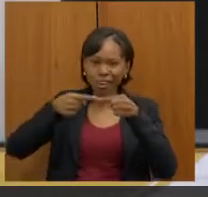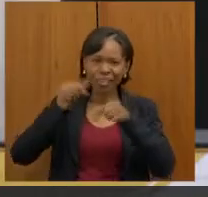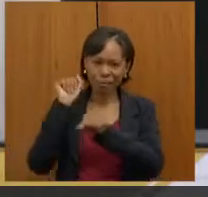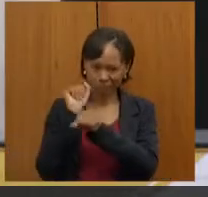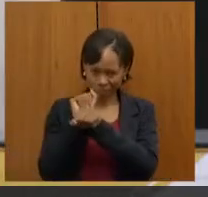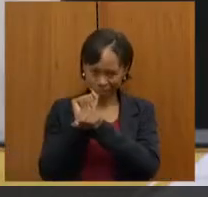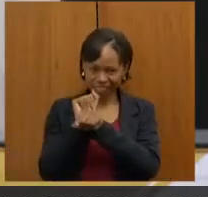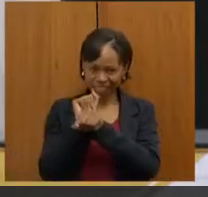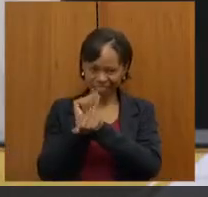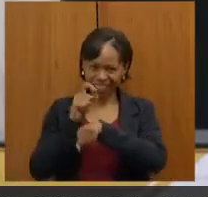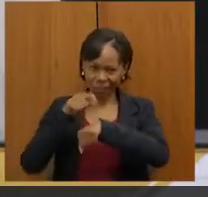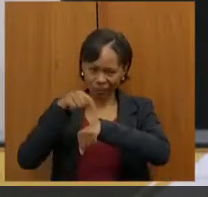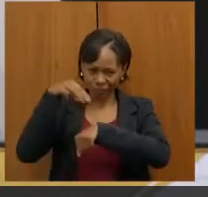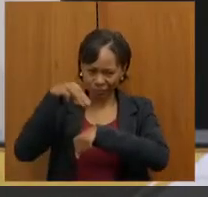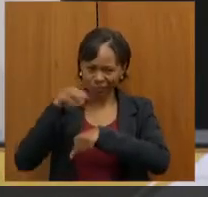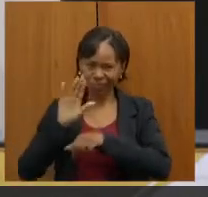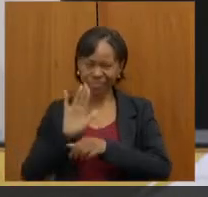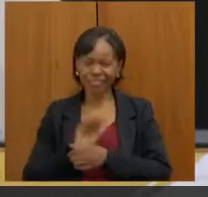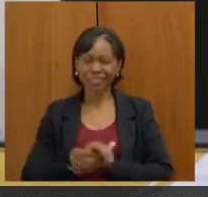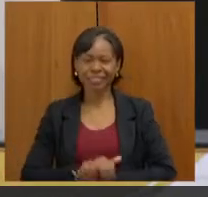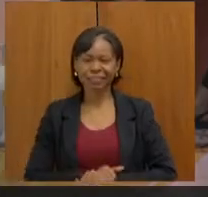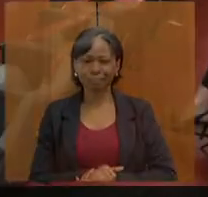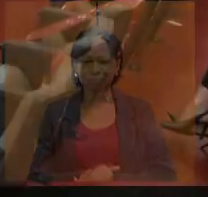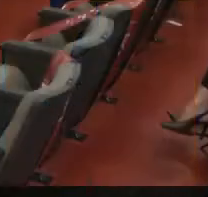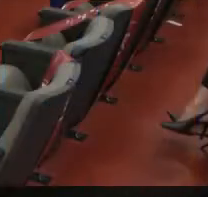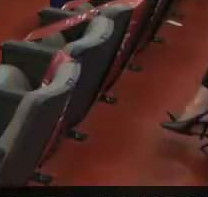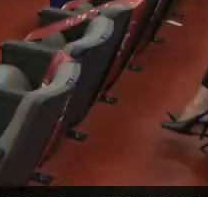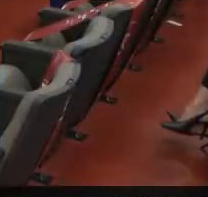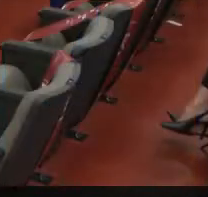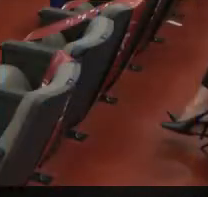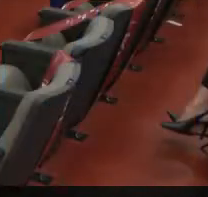suspensos os trabalhos por alguns minutos e